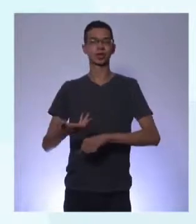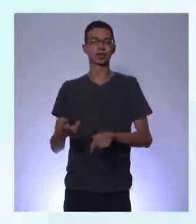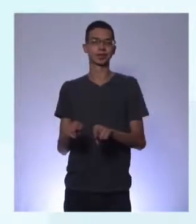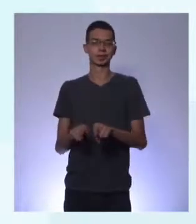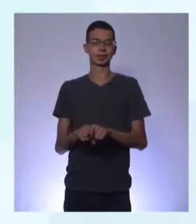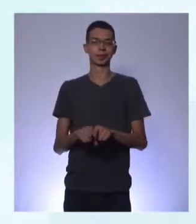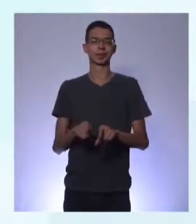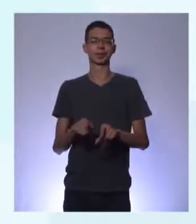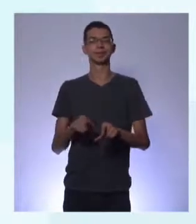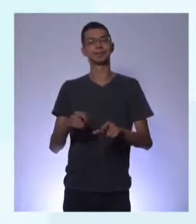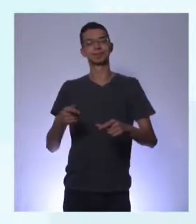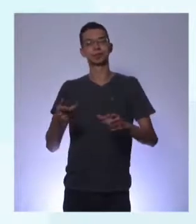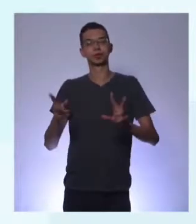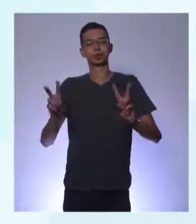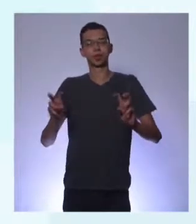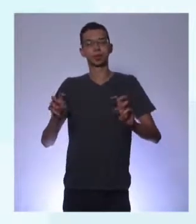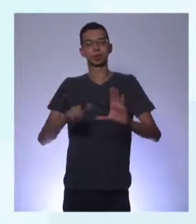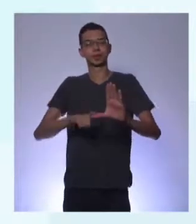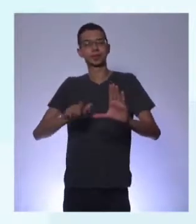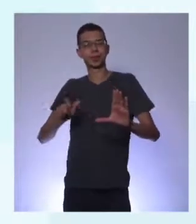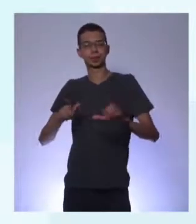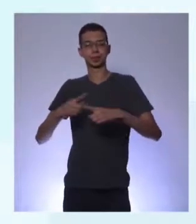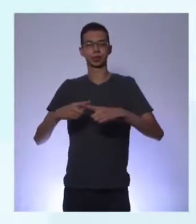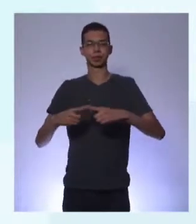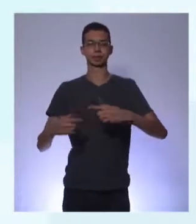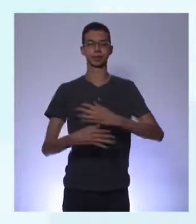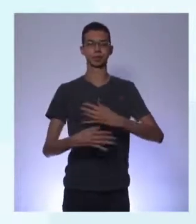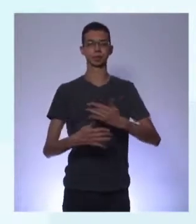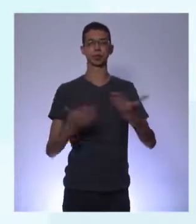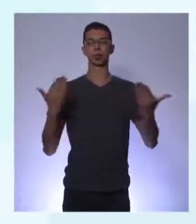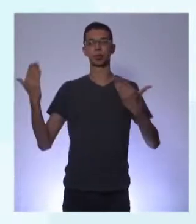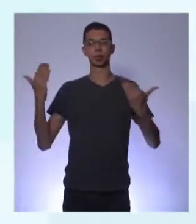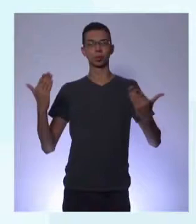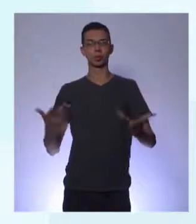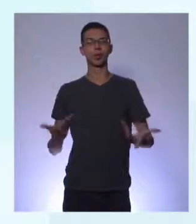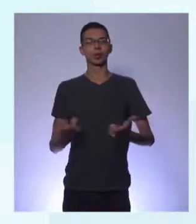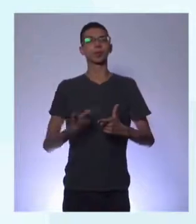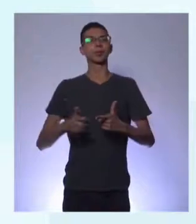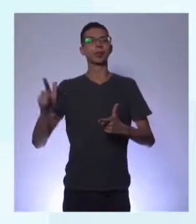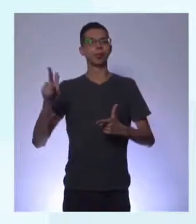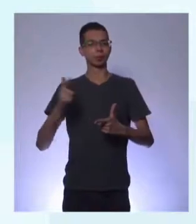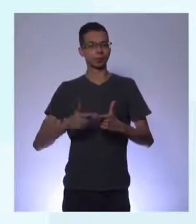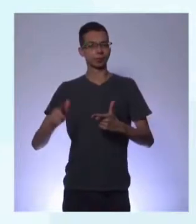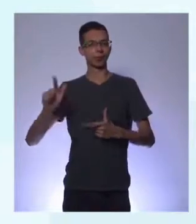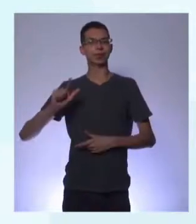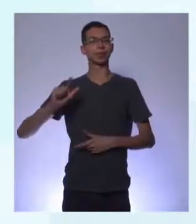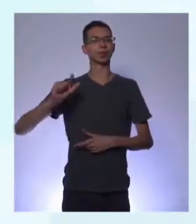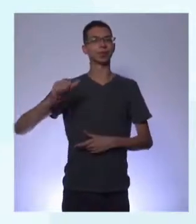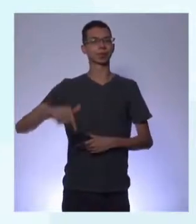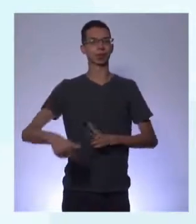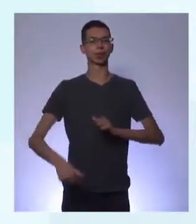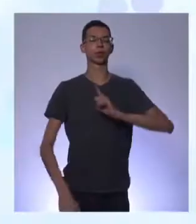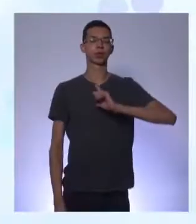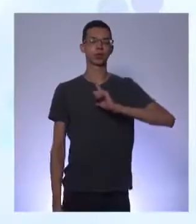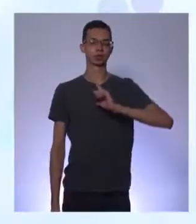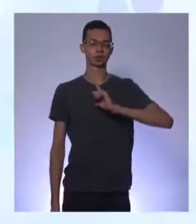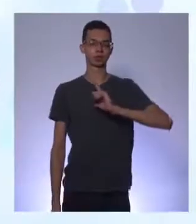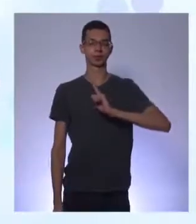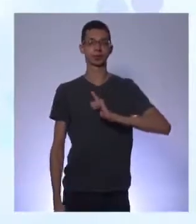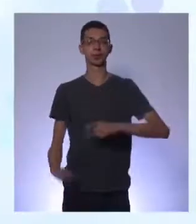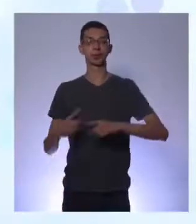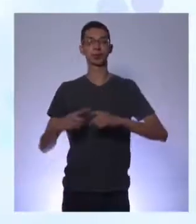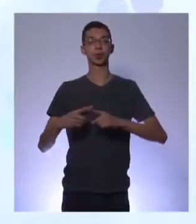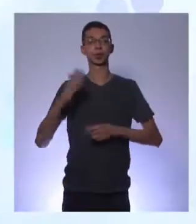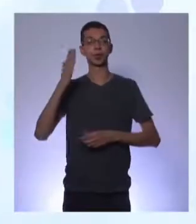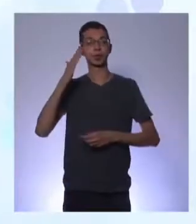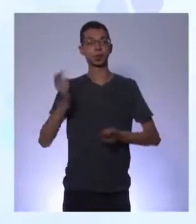à metrópole. Essas independências vão gerar problemas lá na frente, haja vista ali o